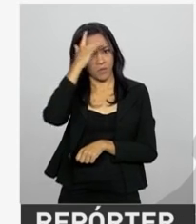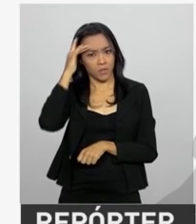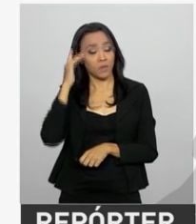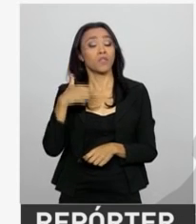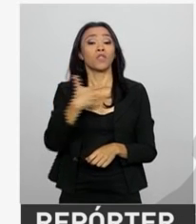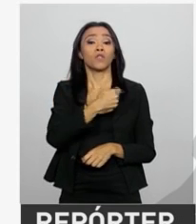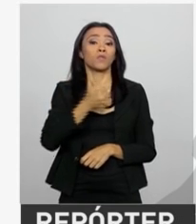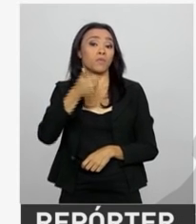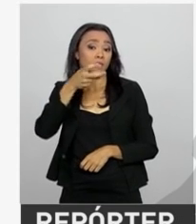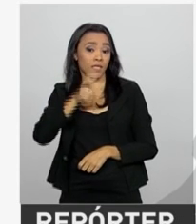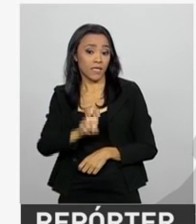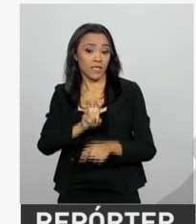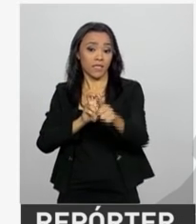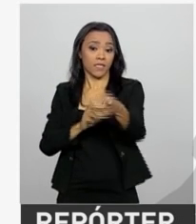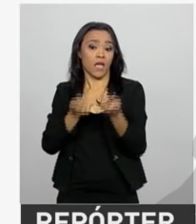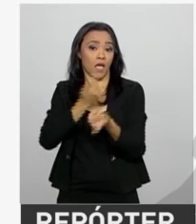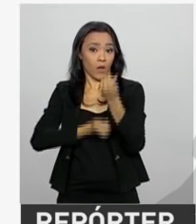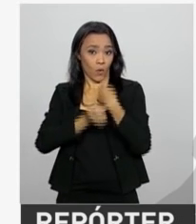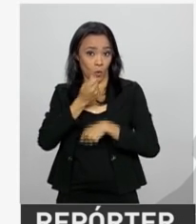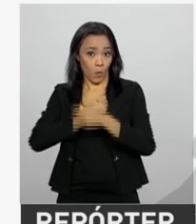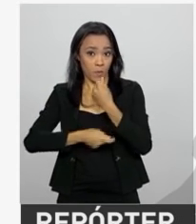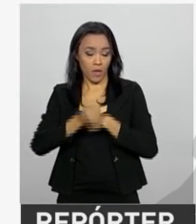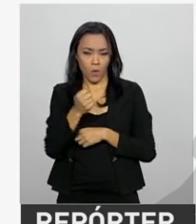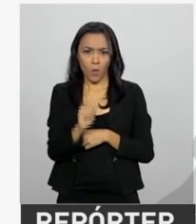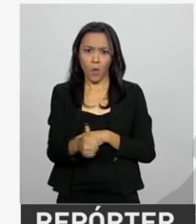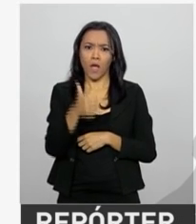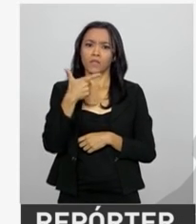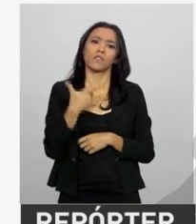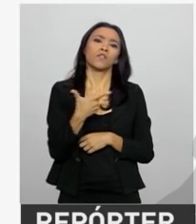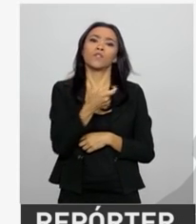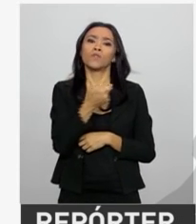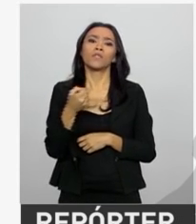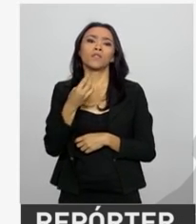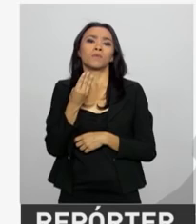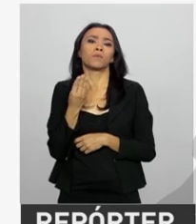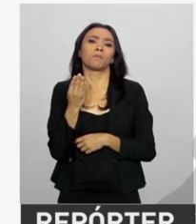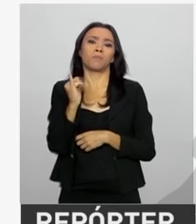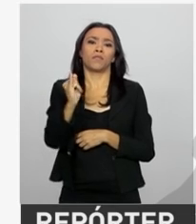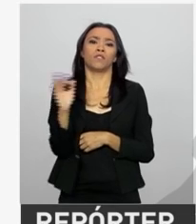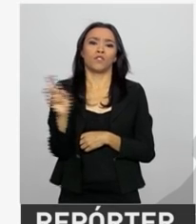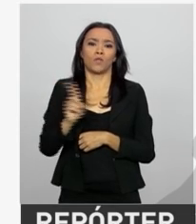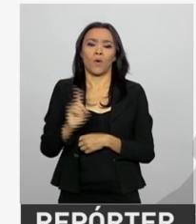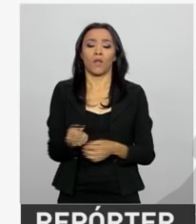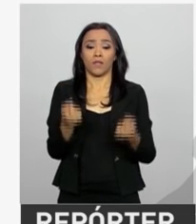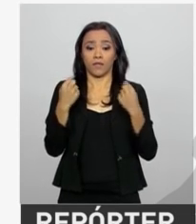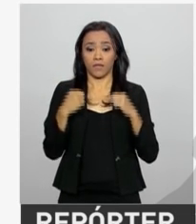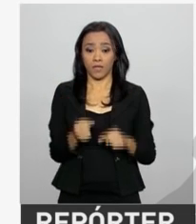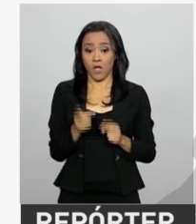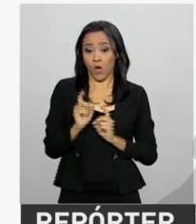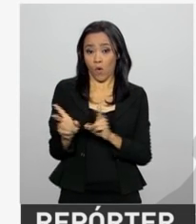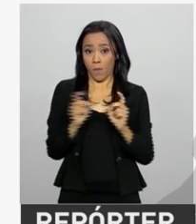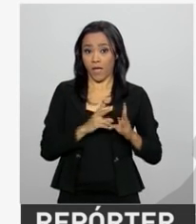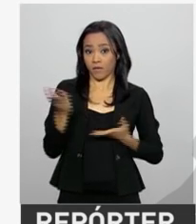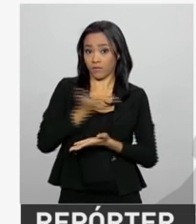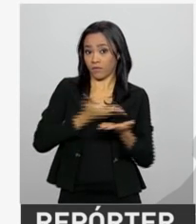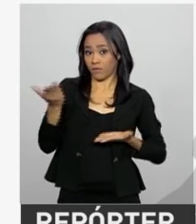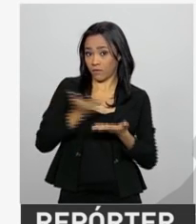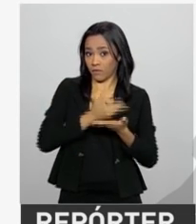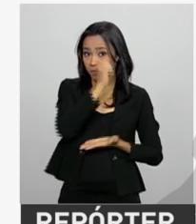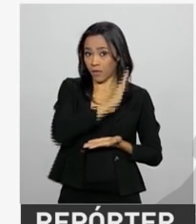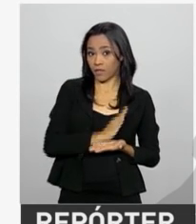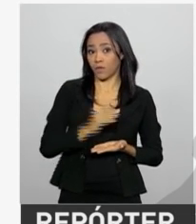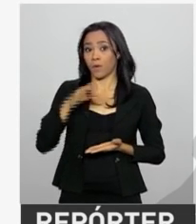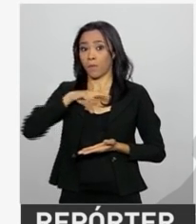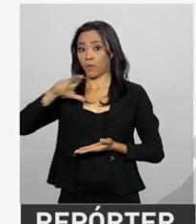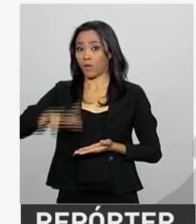2015 a economia portuguesa movimentou quase 200 Bilhões de Dólares o comércio entre Brasil e Portugal chegou no ano